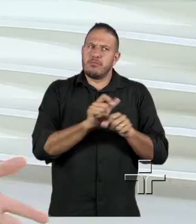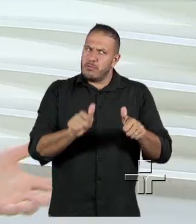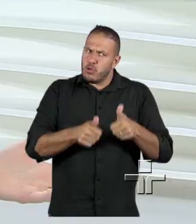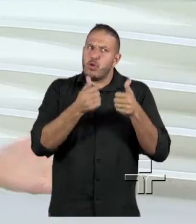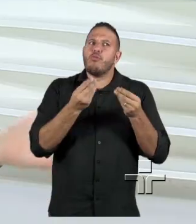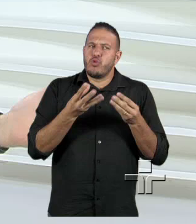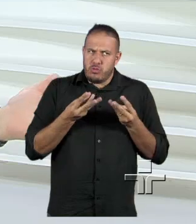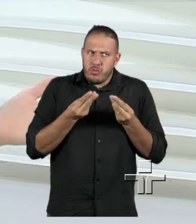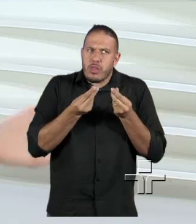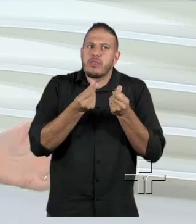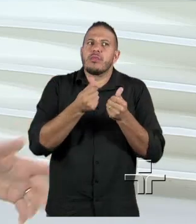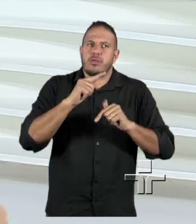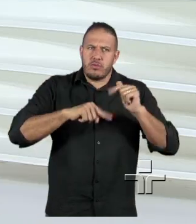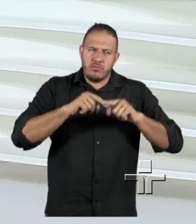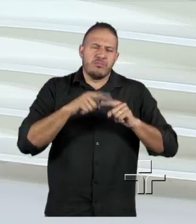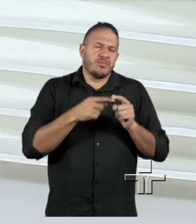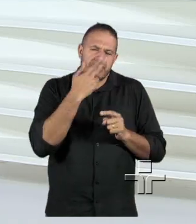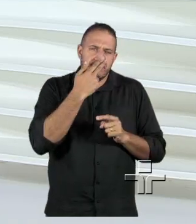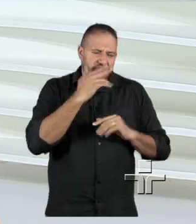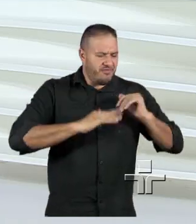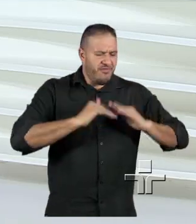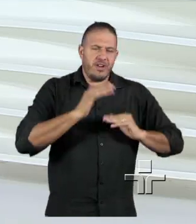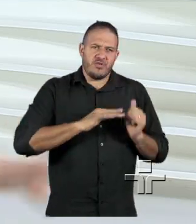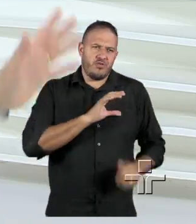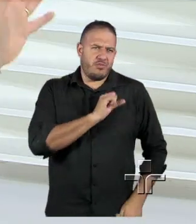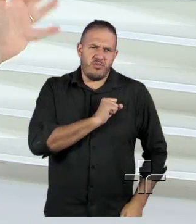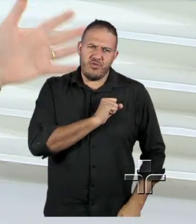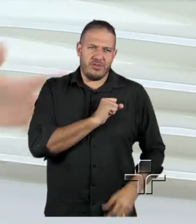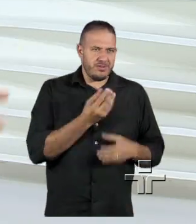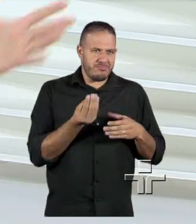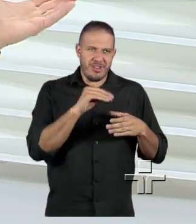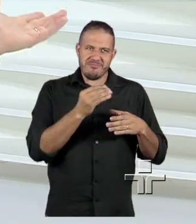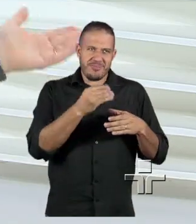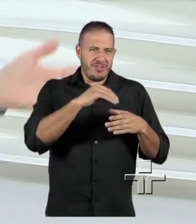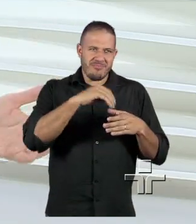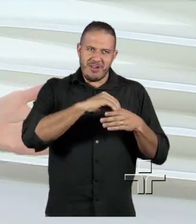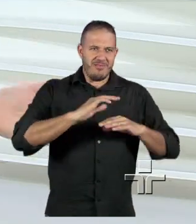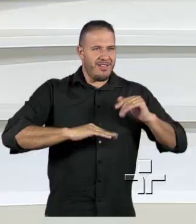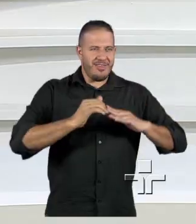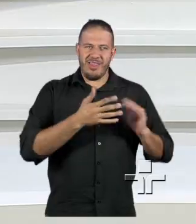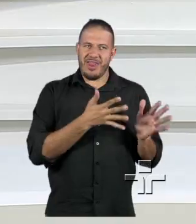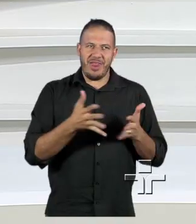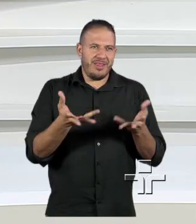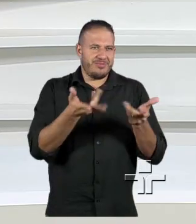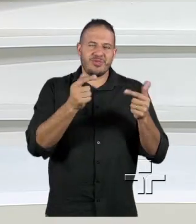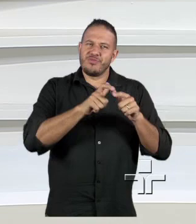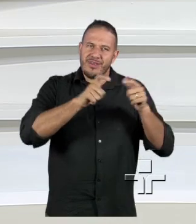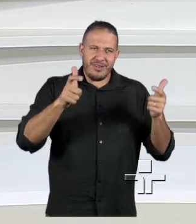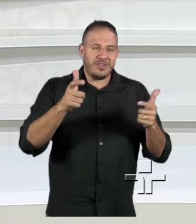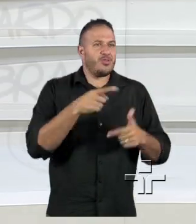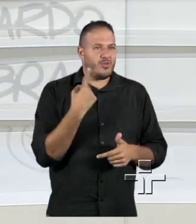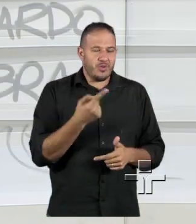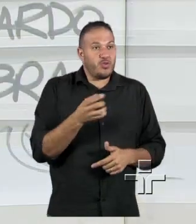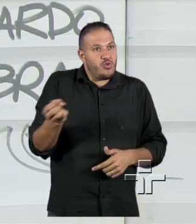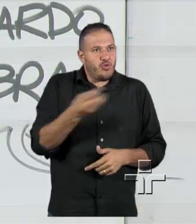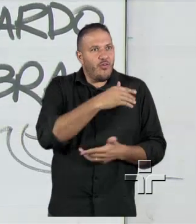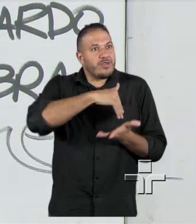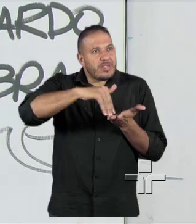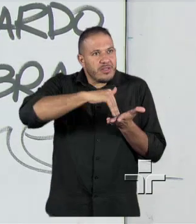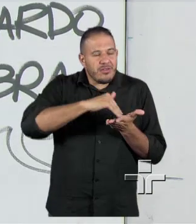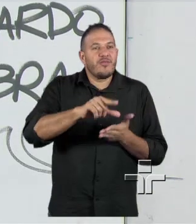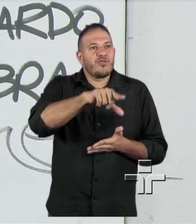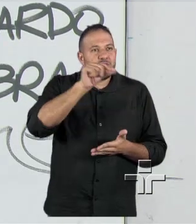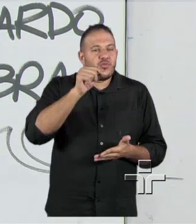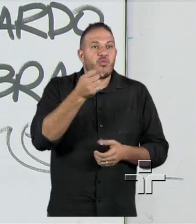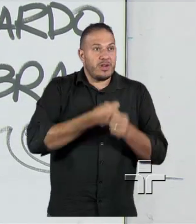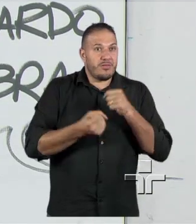produtos. E a gente faz com amor e faz com tudo, viu, Helena? Então, tudo vai ser grande. Ganhamos, nosso novo escritório foi eleito ano passado